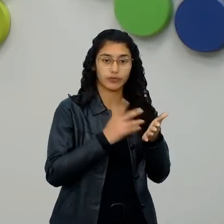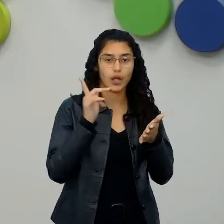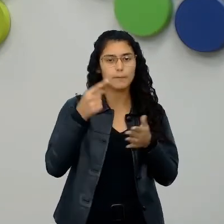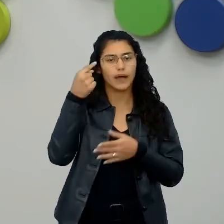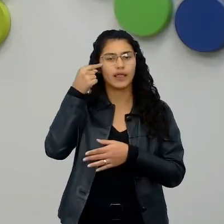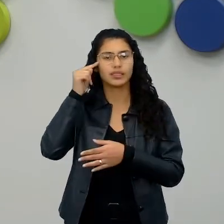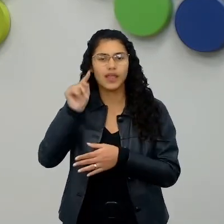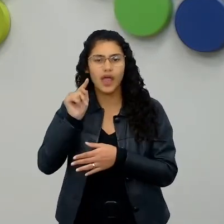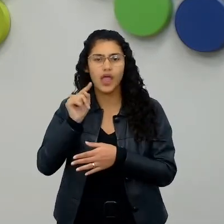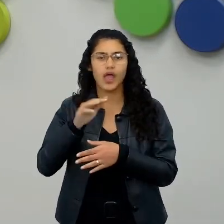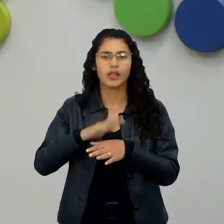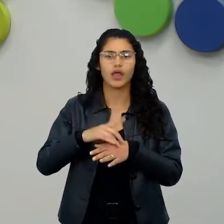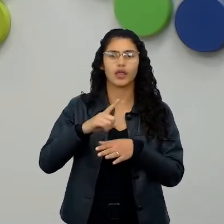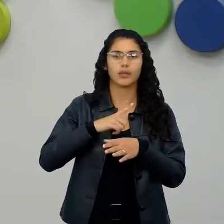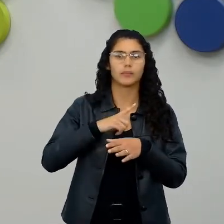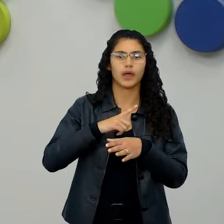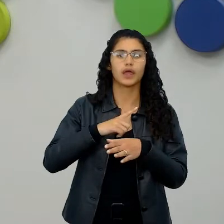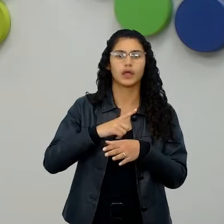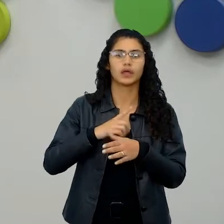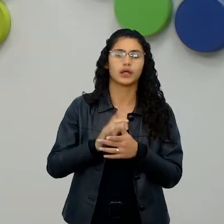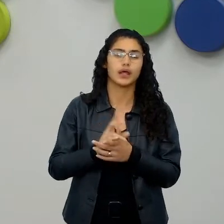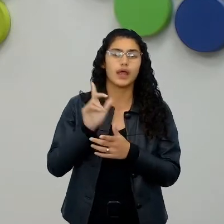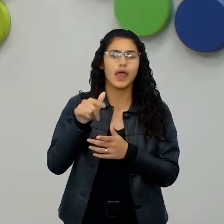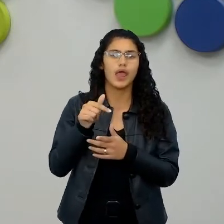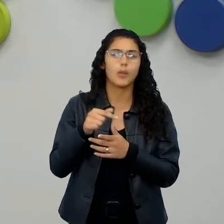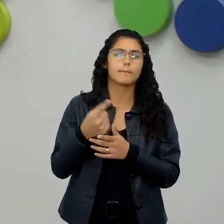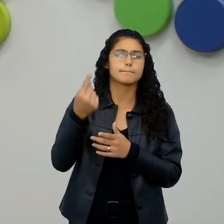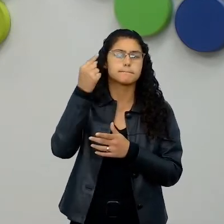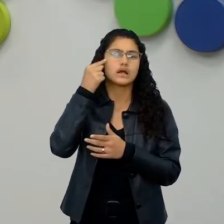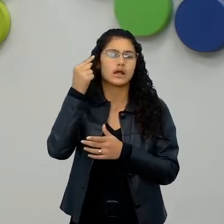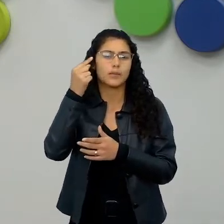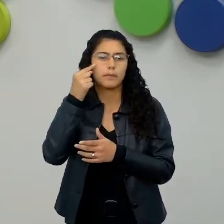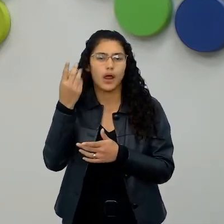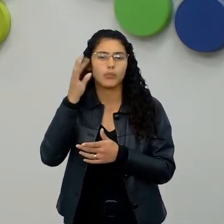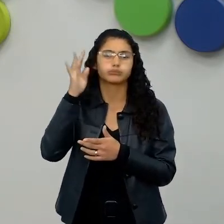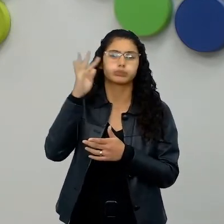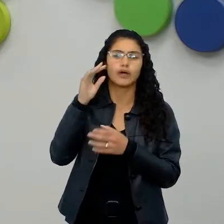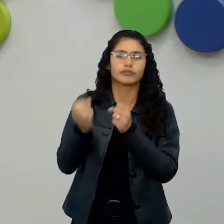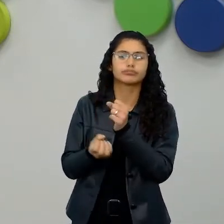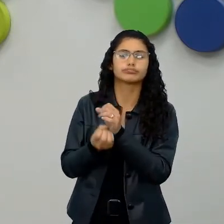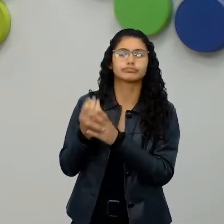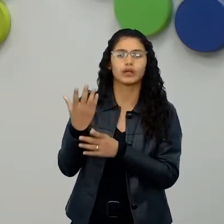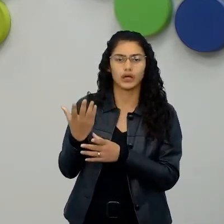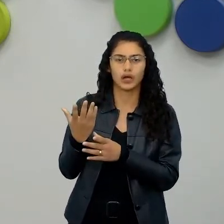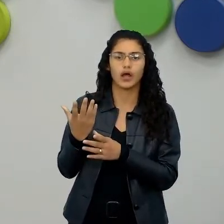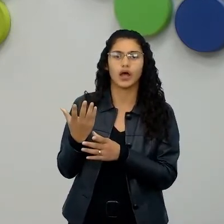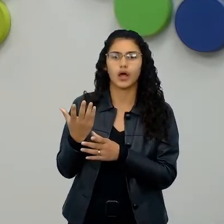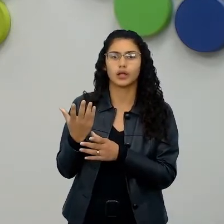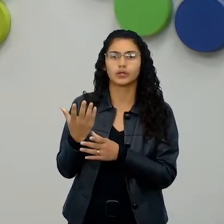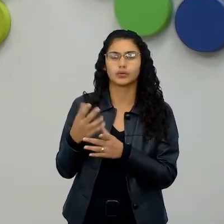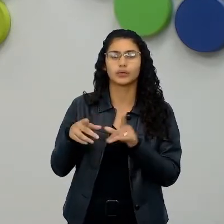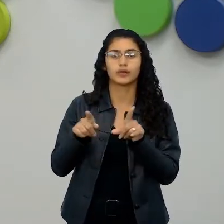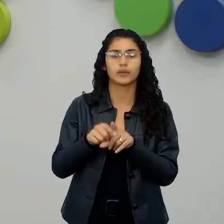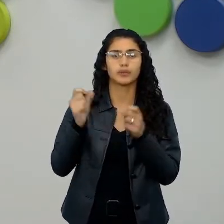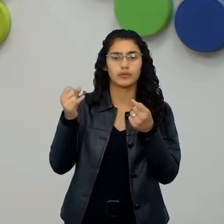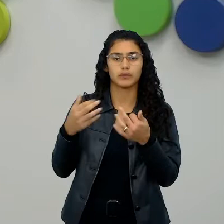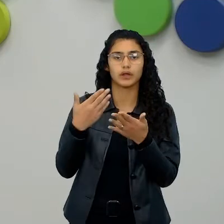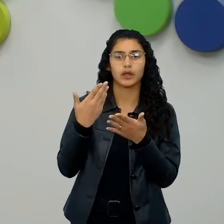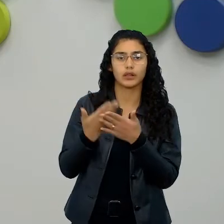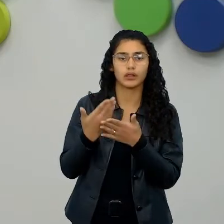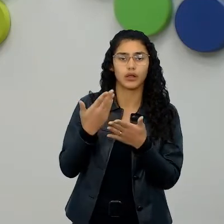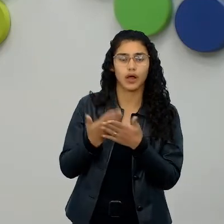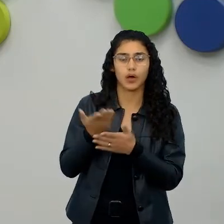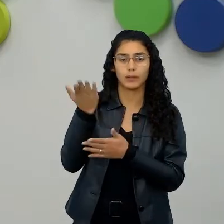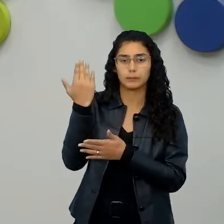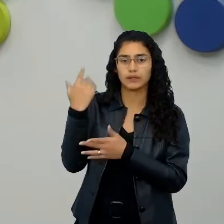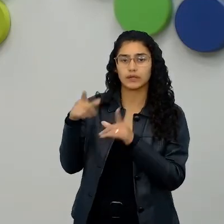forjada, é uma fabulação, ou seja, uma fantasia que foi criada como eu também falei nessa aula e na aula